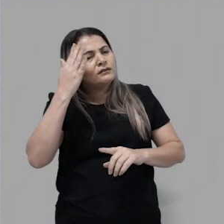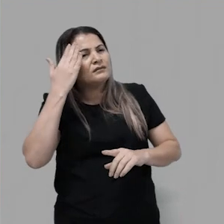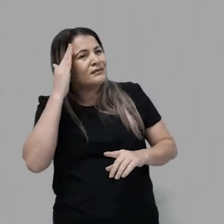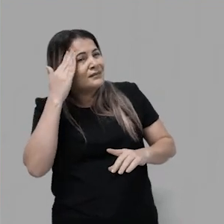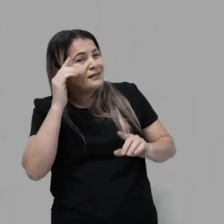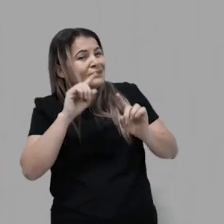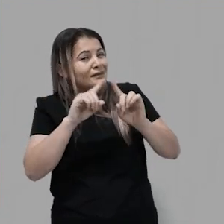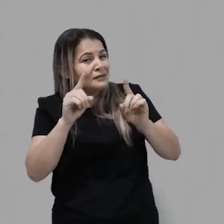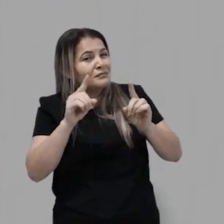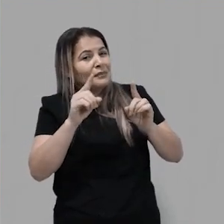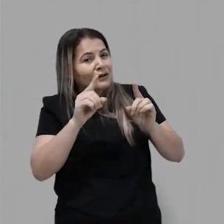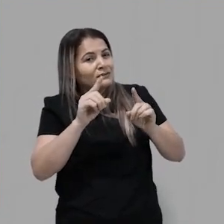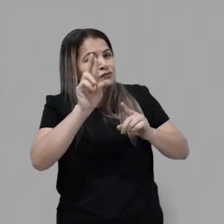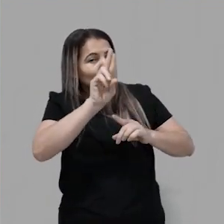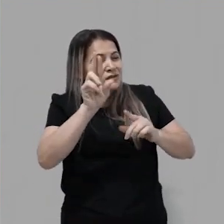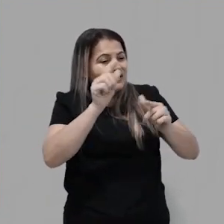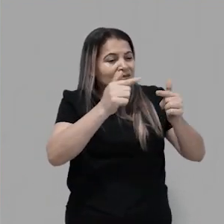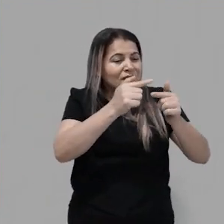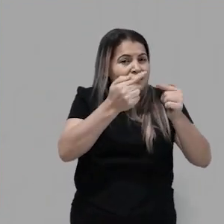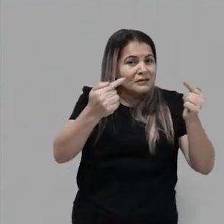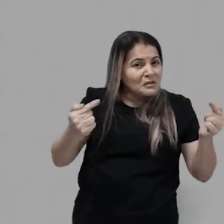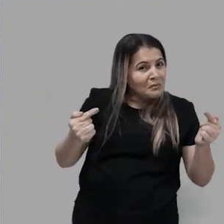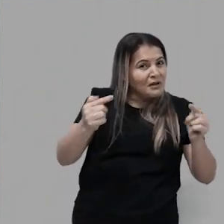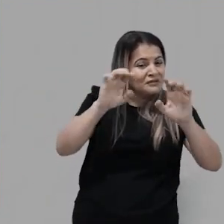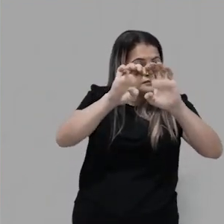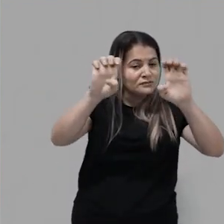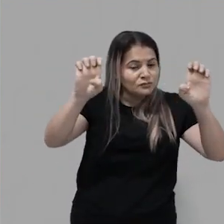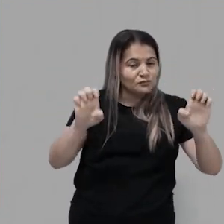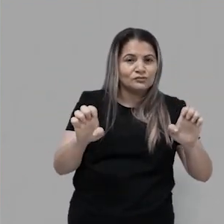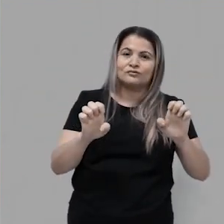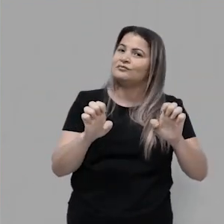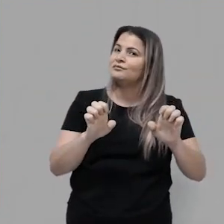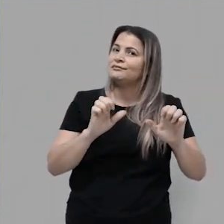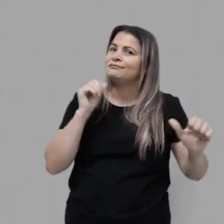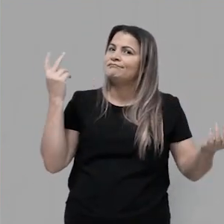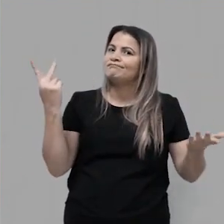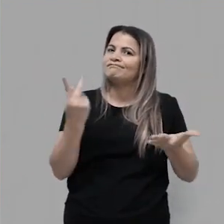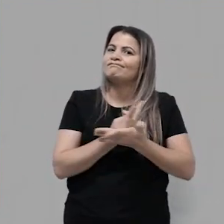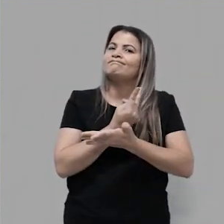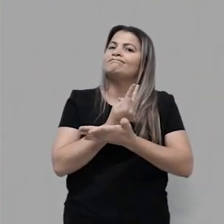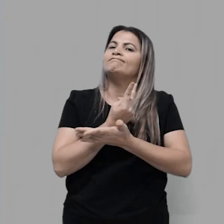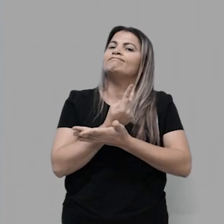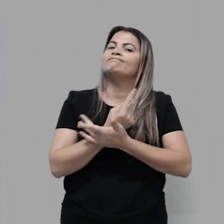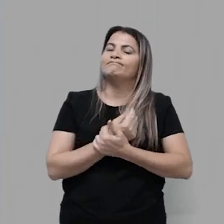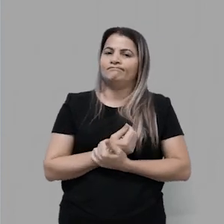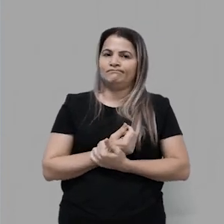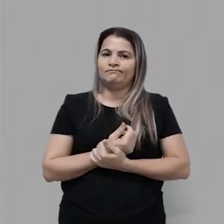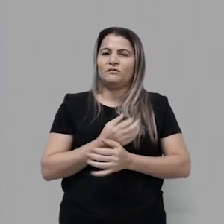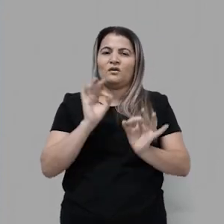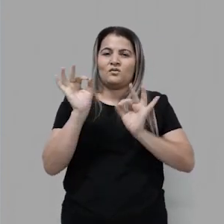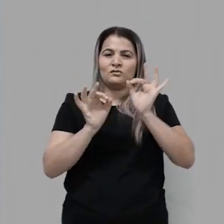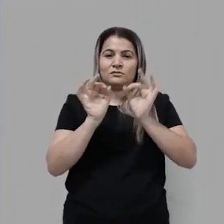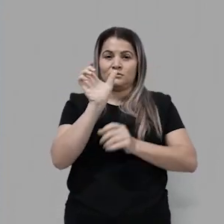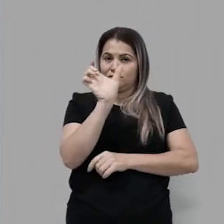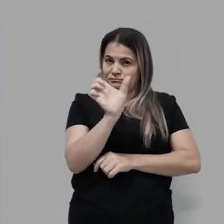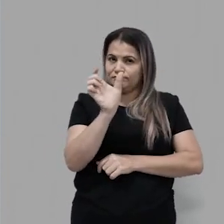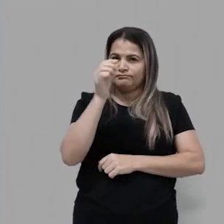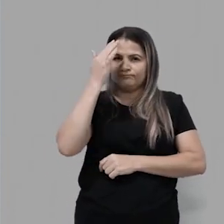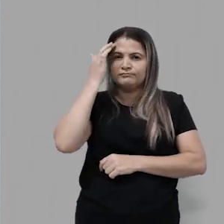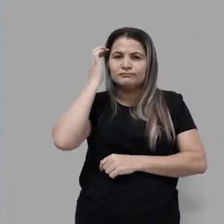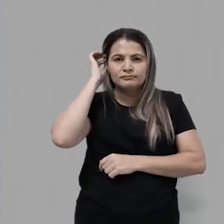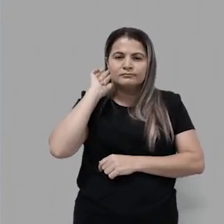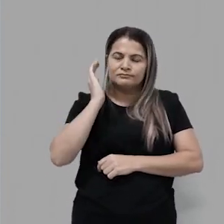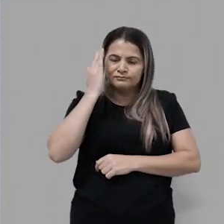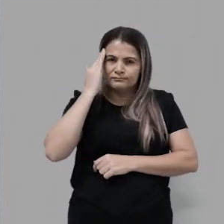de gramática, tá? Um erro na estrutura da organização das palavras. Okay? Elas